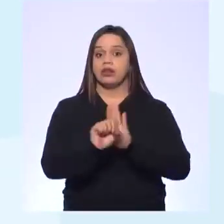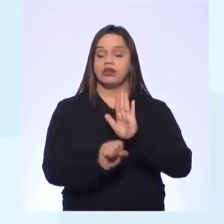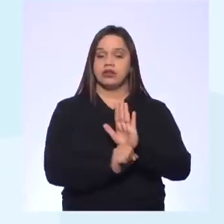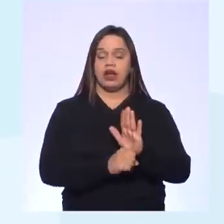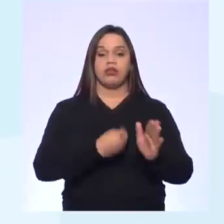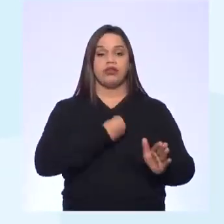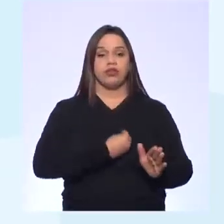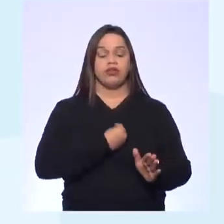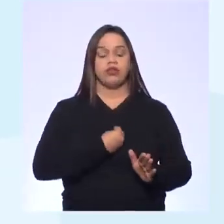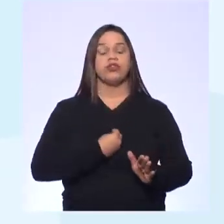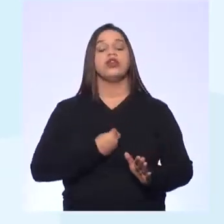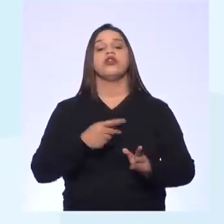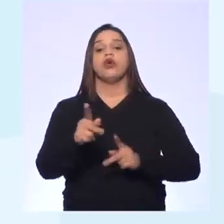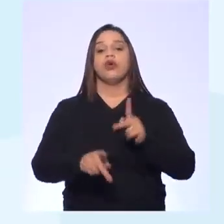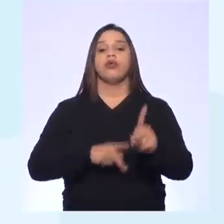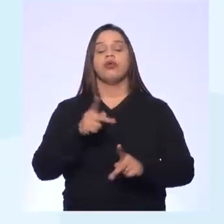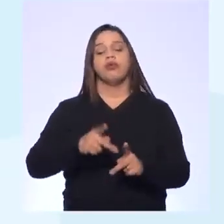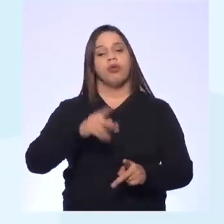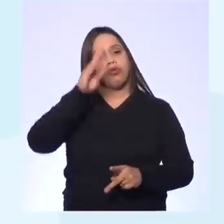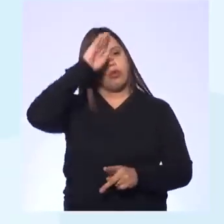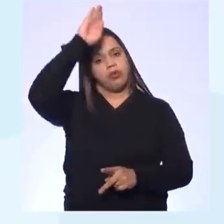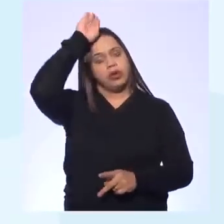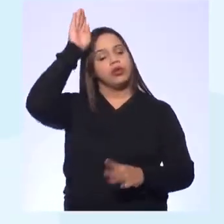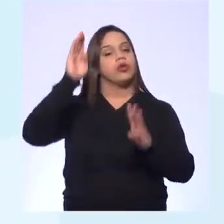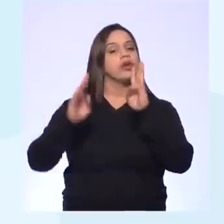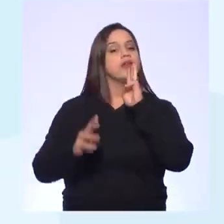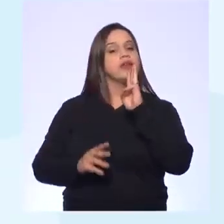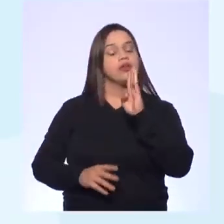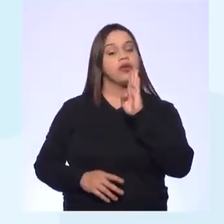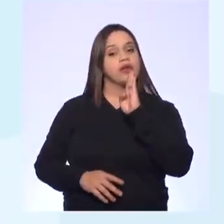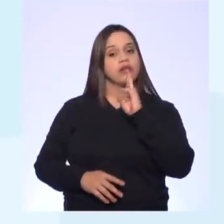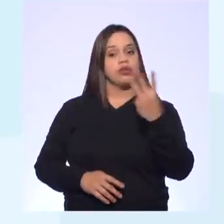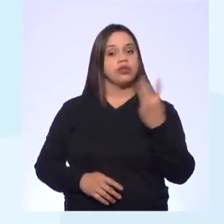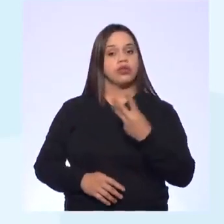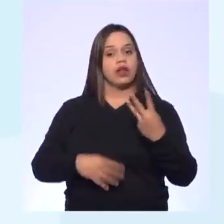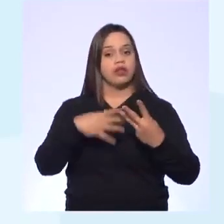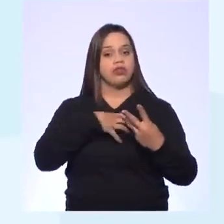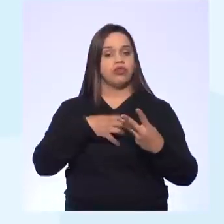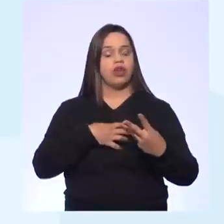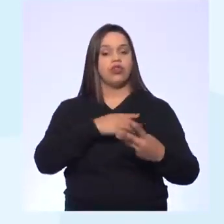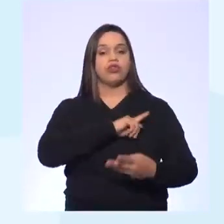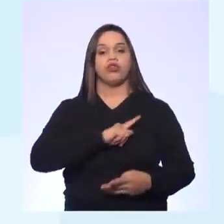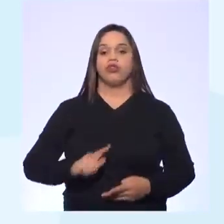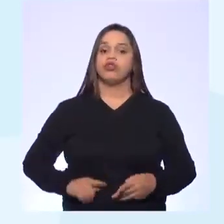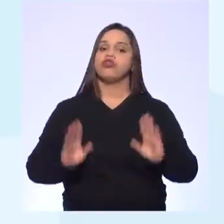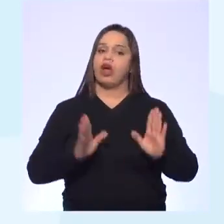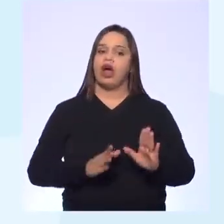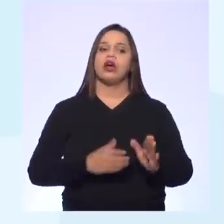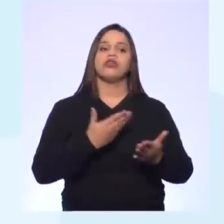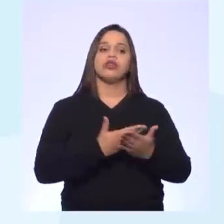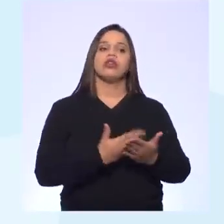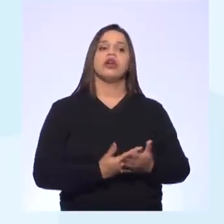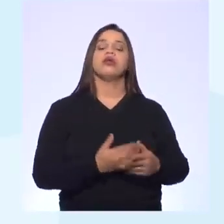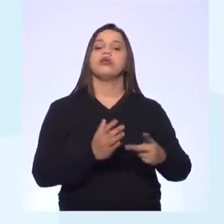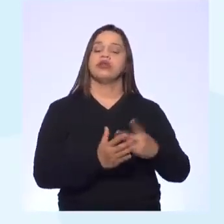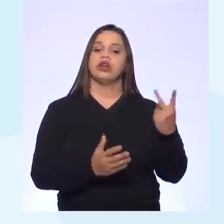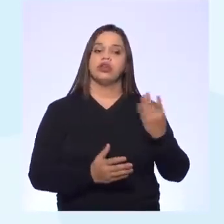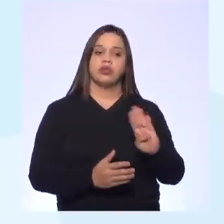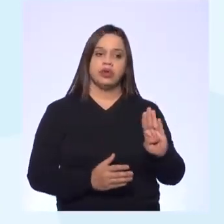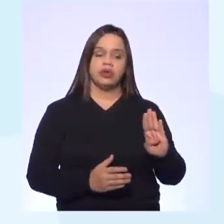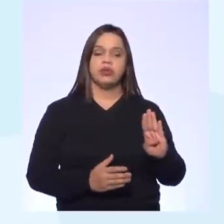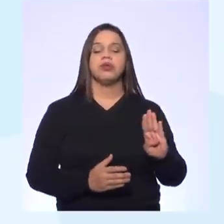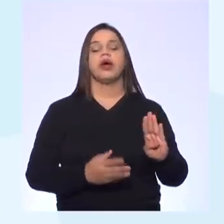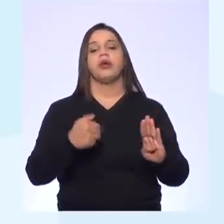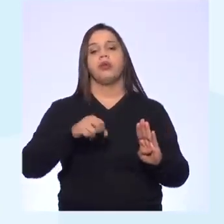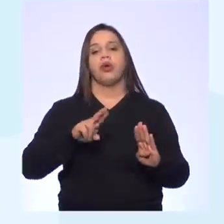civilização romana conheceu 3 formas de governo. Então, nós já estudamos no segundo bimestre a monarquia, estudamos a